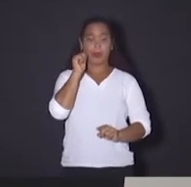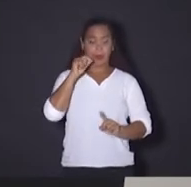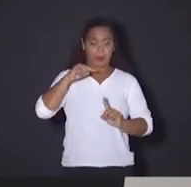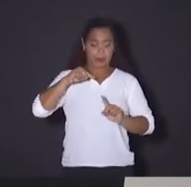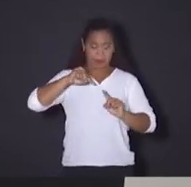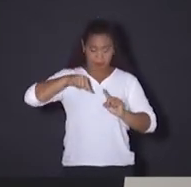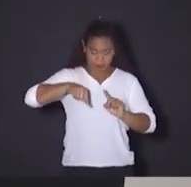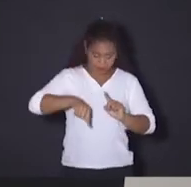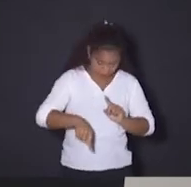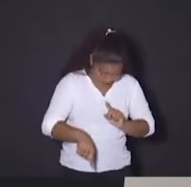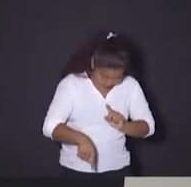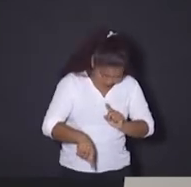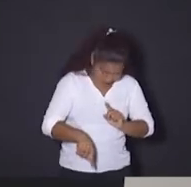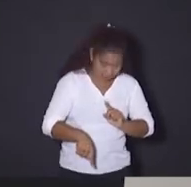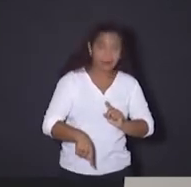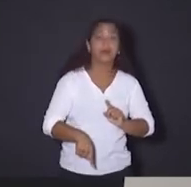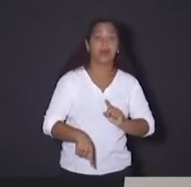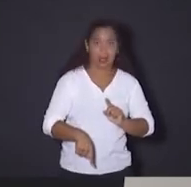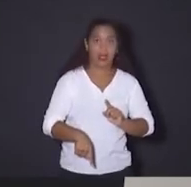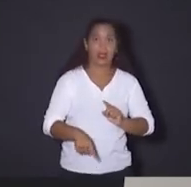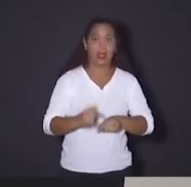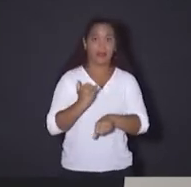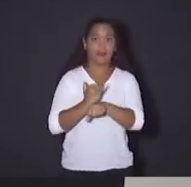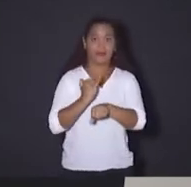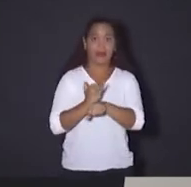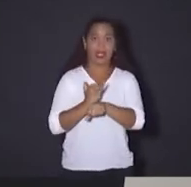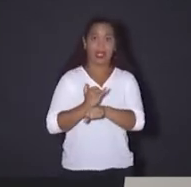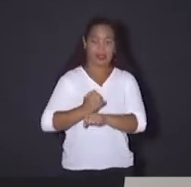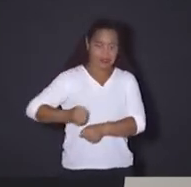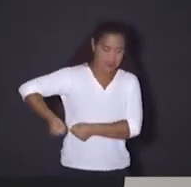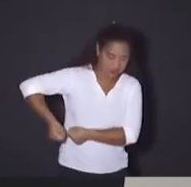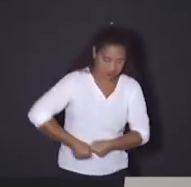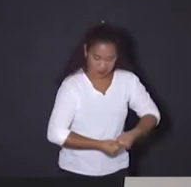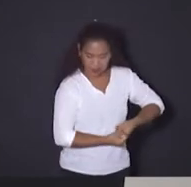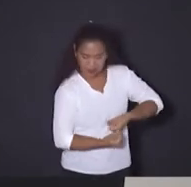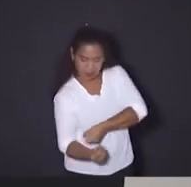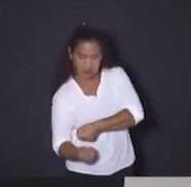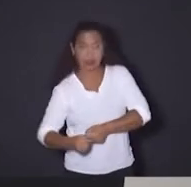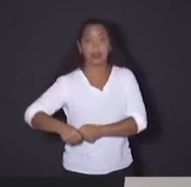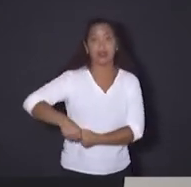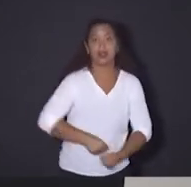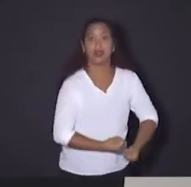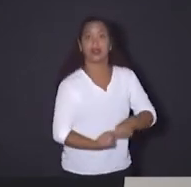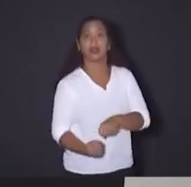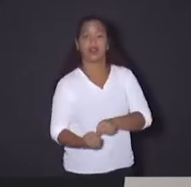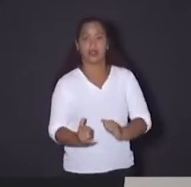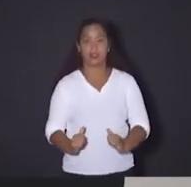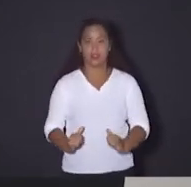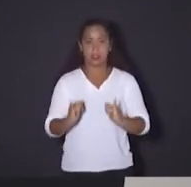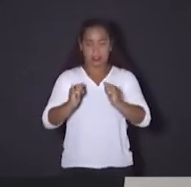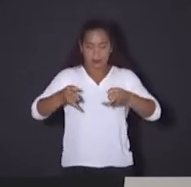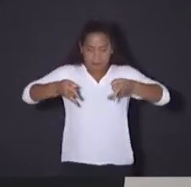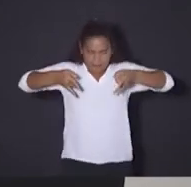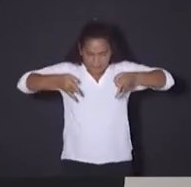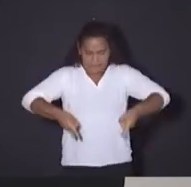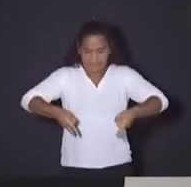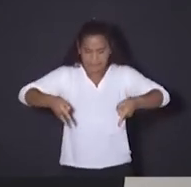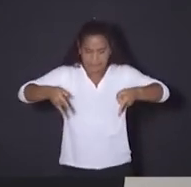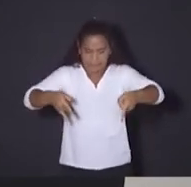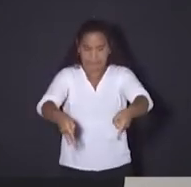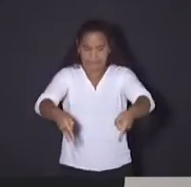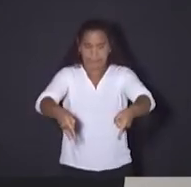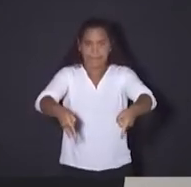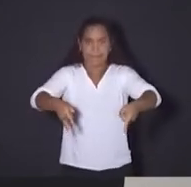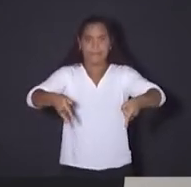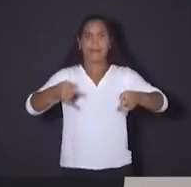no rádio e nós somos o ferro concreto que sustenta esse prédio que não deixa ele cair nos nós